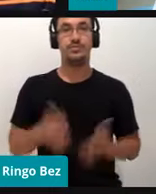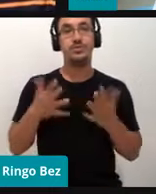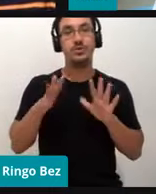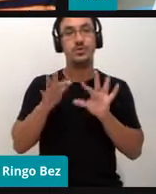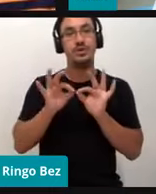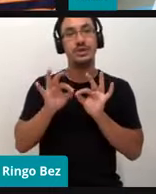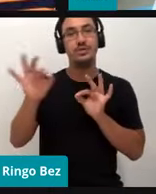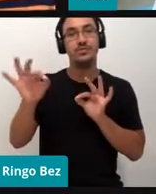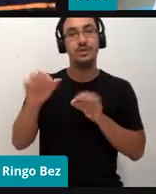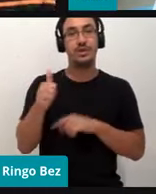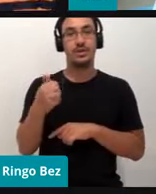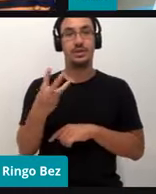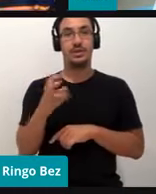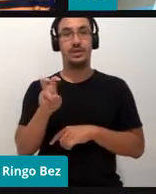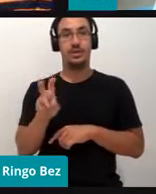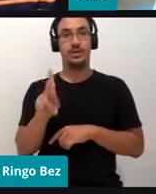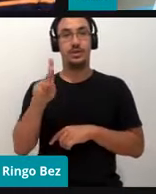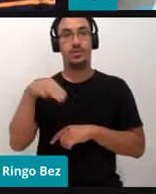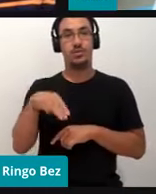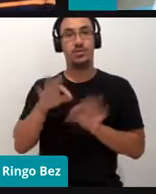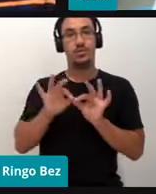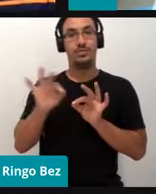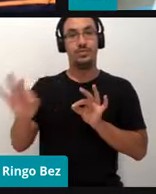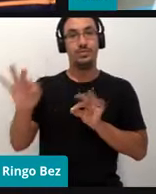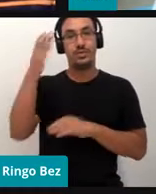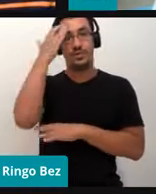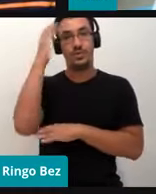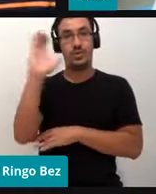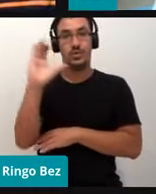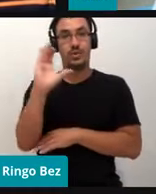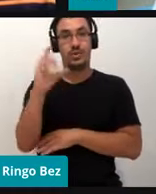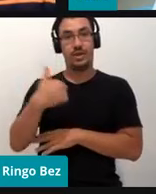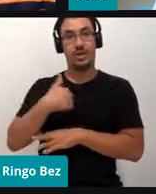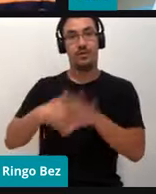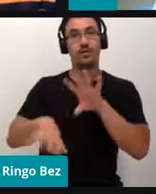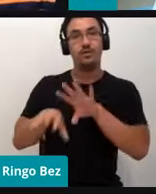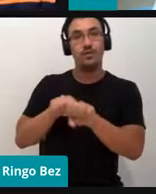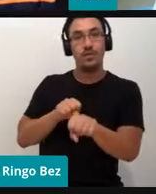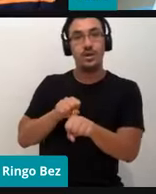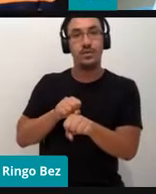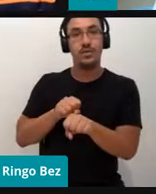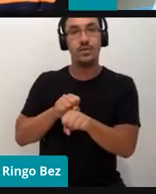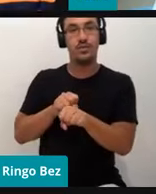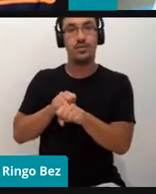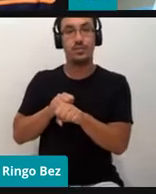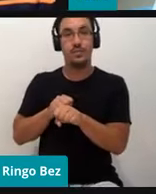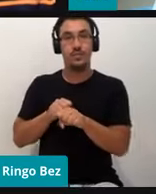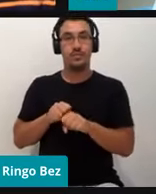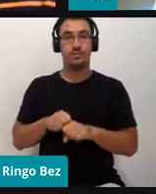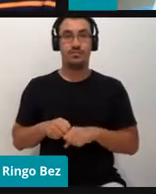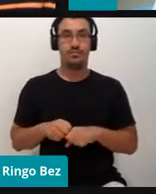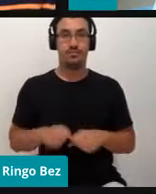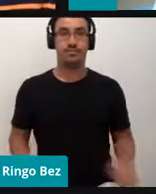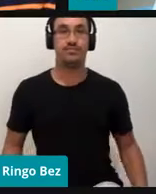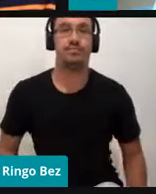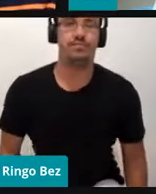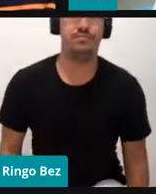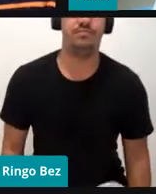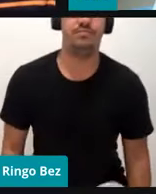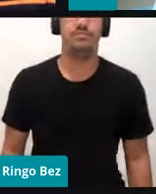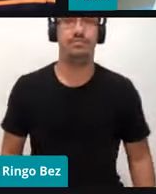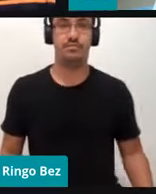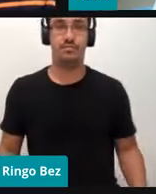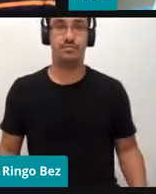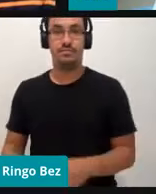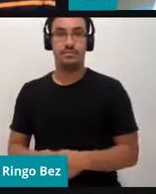de Curitiba. Eu sou bióloga, tenho mestrado em Ciências Florestais, doutorado em